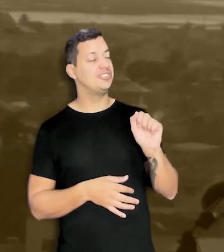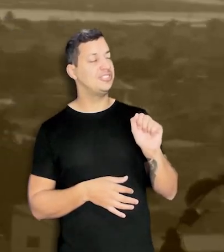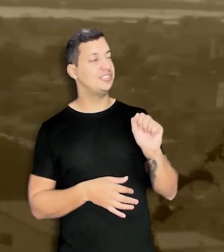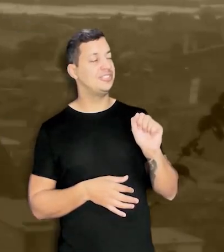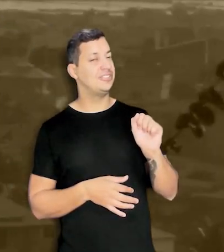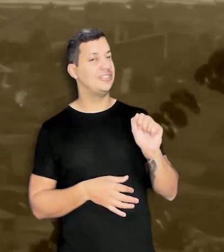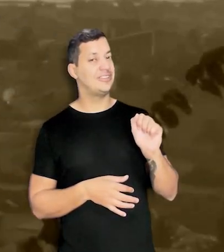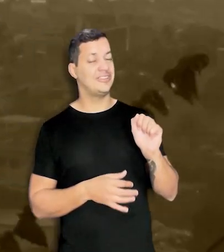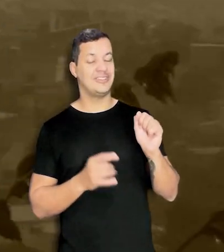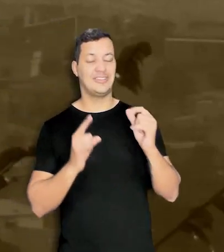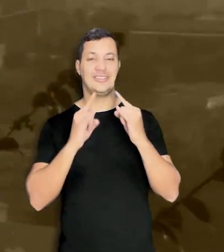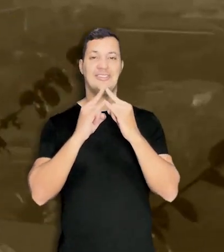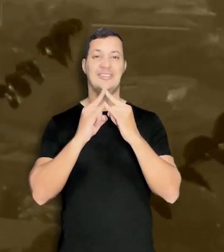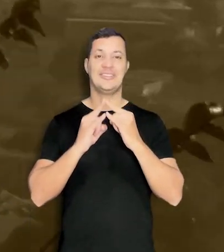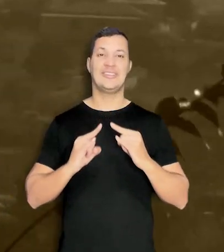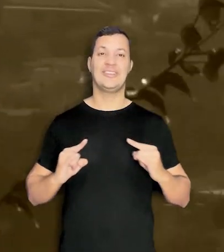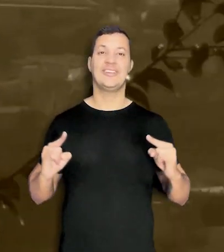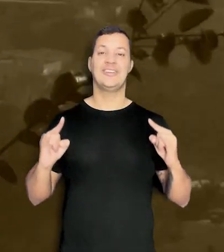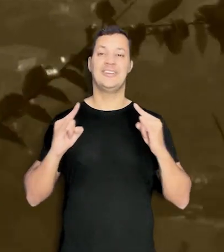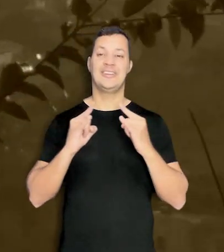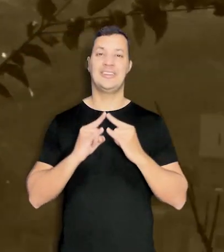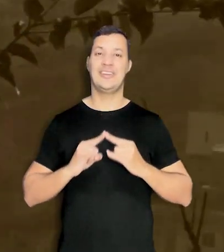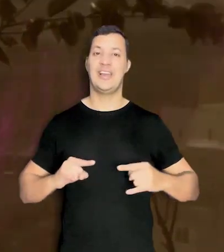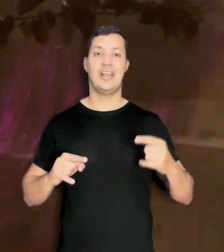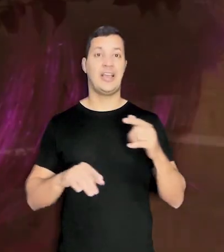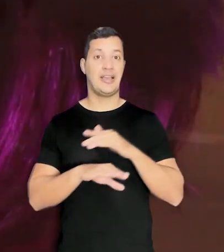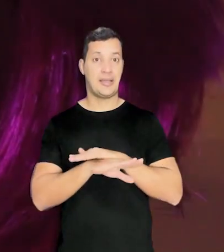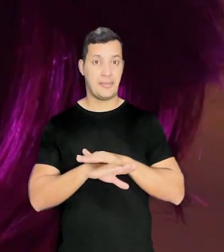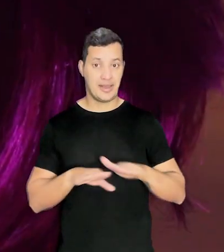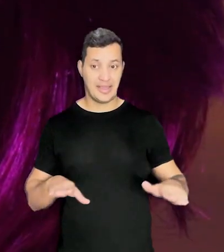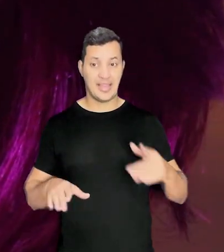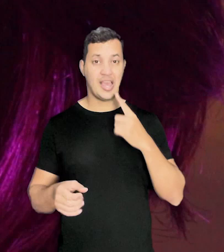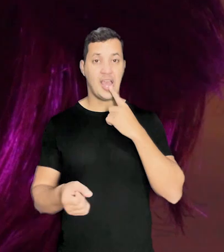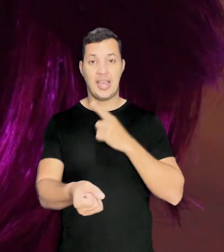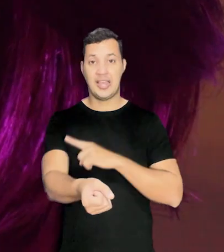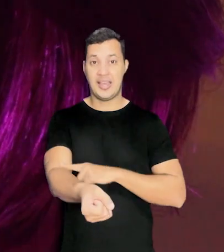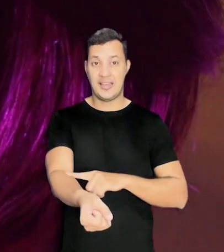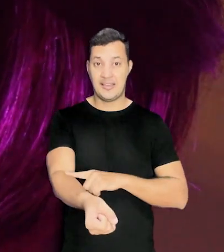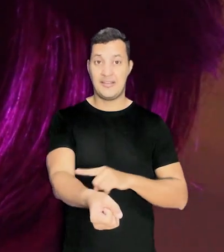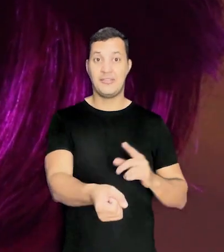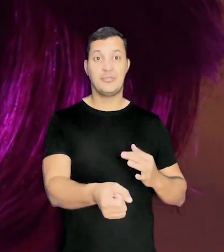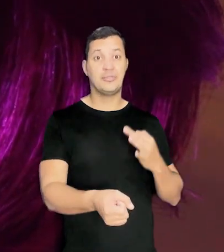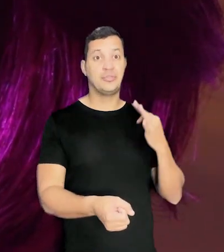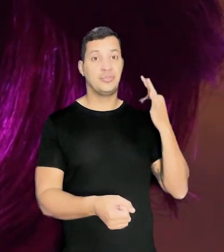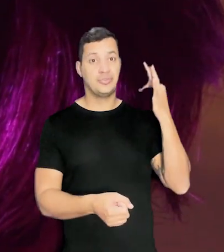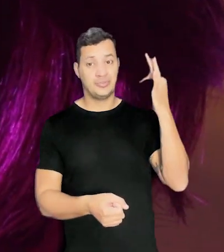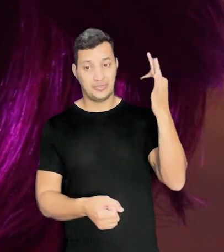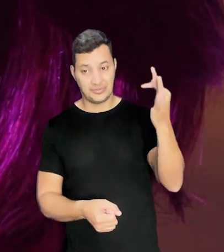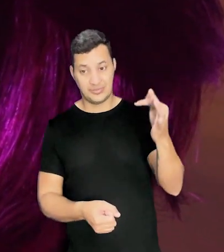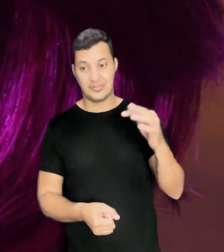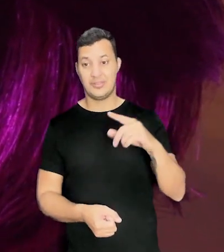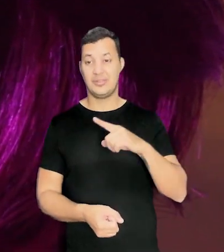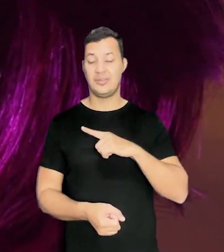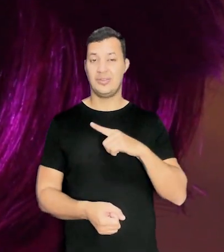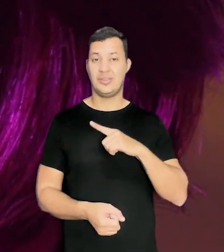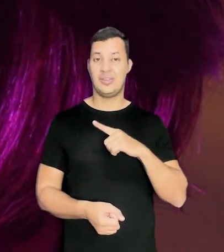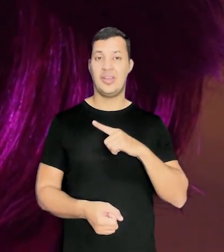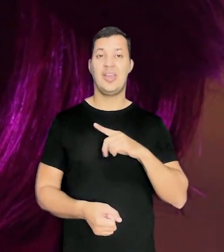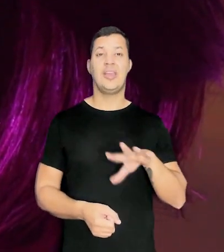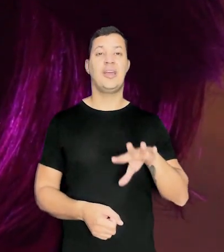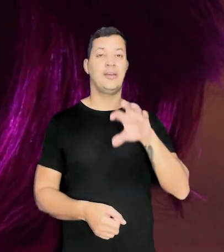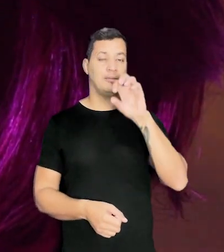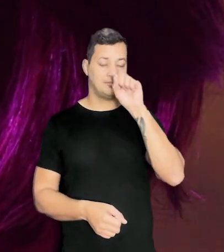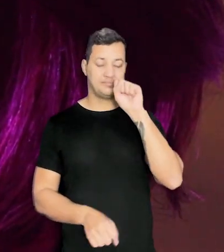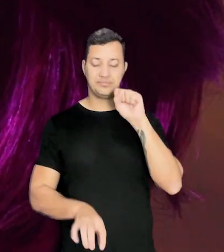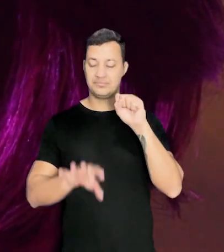em que as aldeias não jorrarão mais sangue. Haverá um dia em que eu hei de suspirar